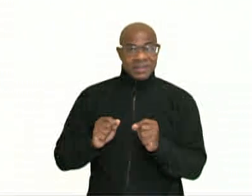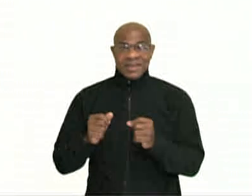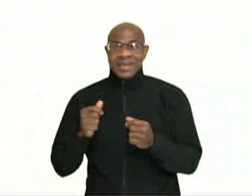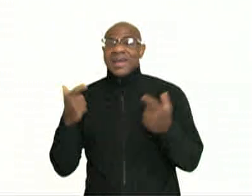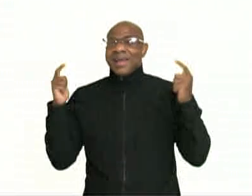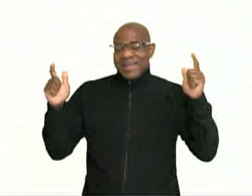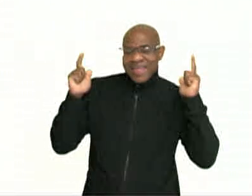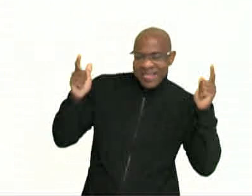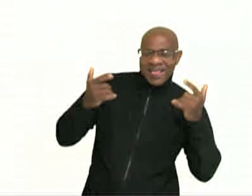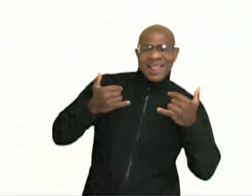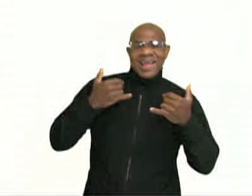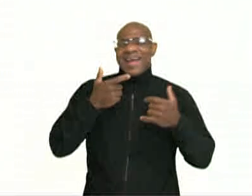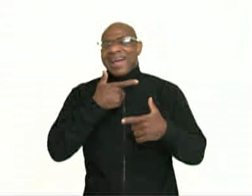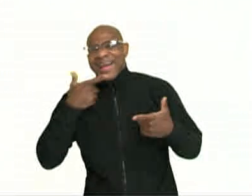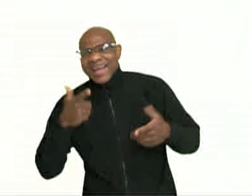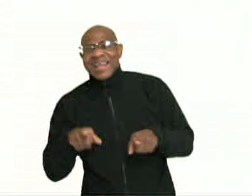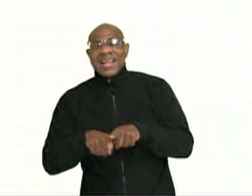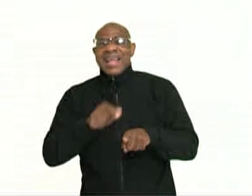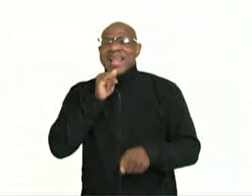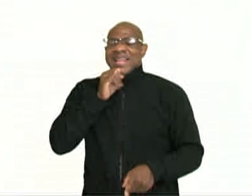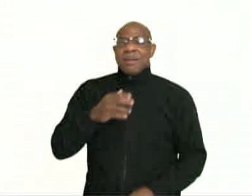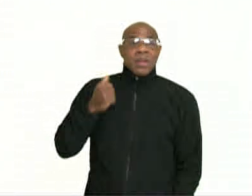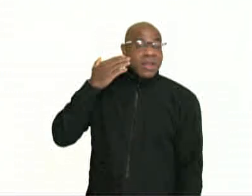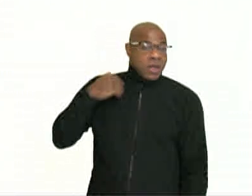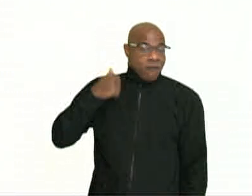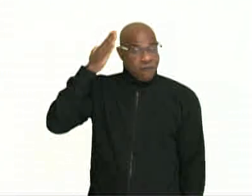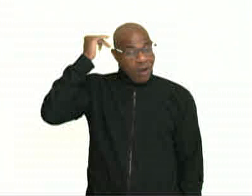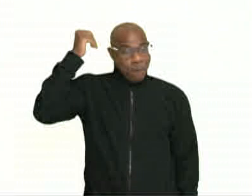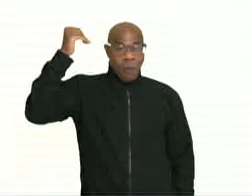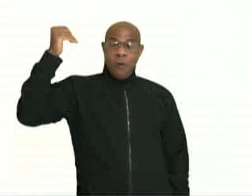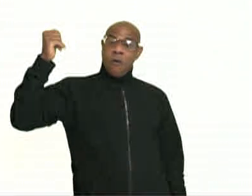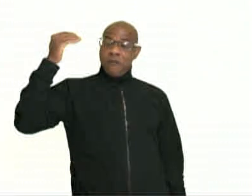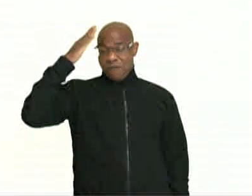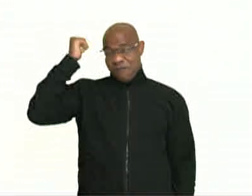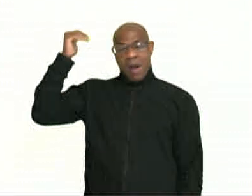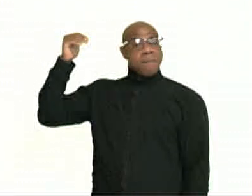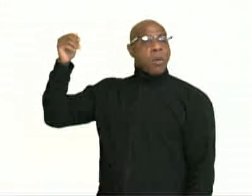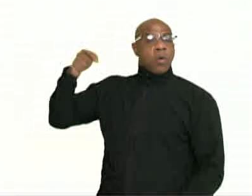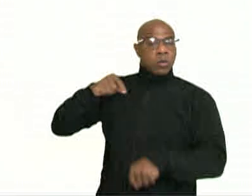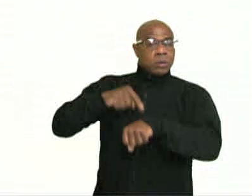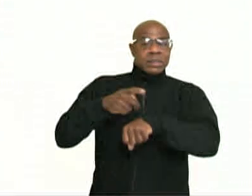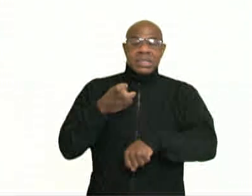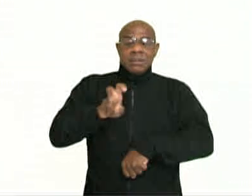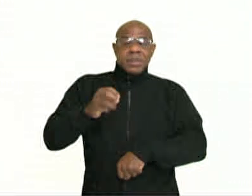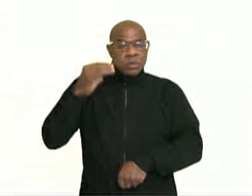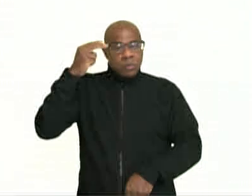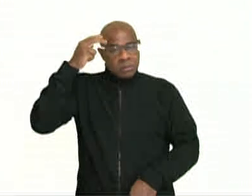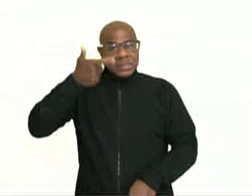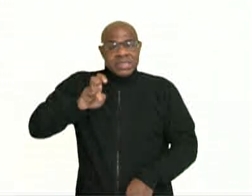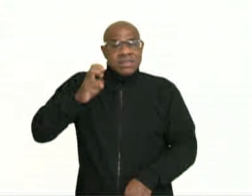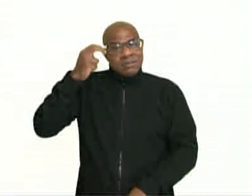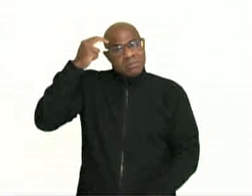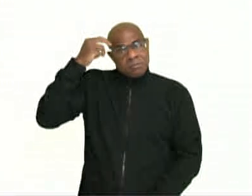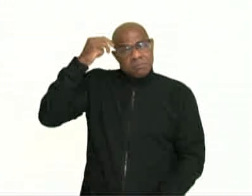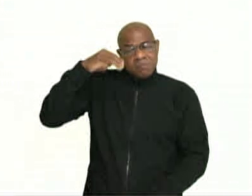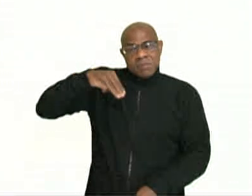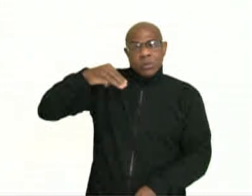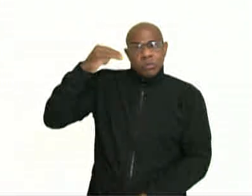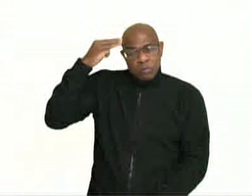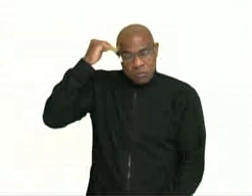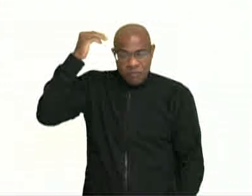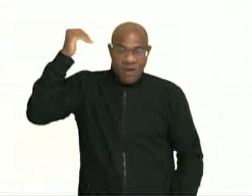15 minutinhos de fama que passam na cabeça de quase todo mundo. No entanto, se